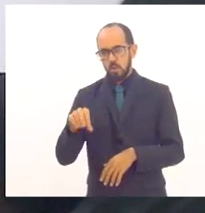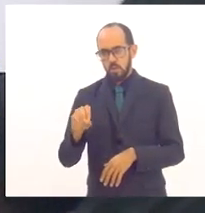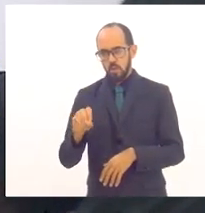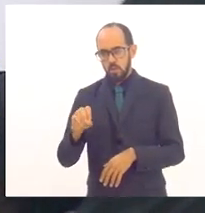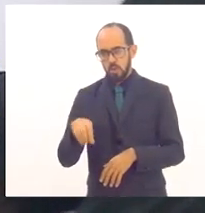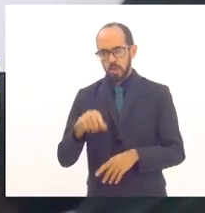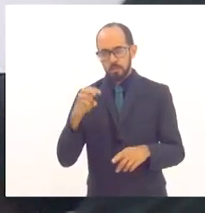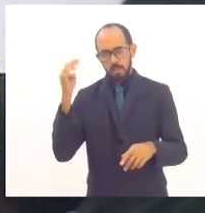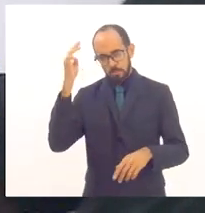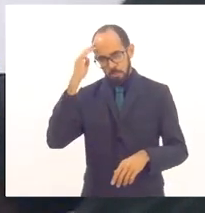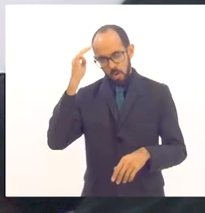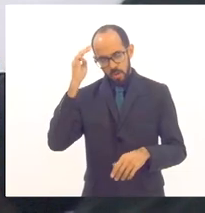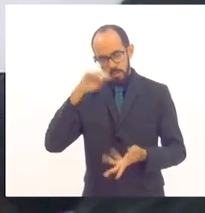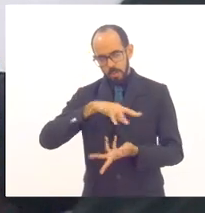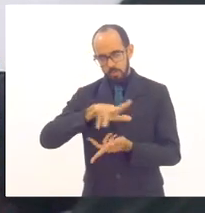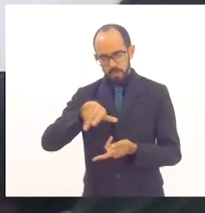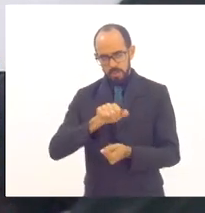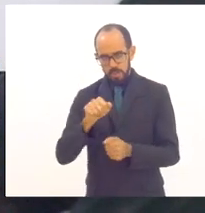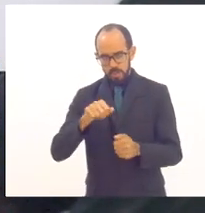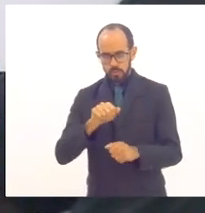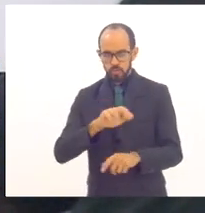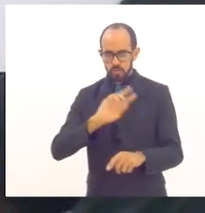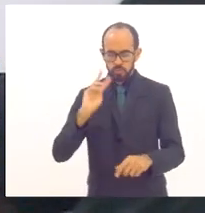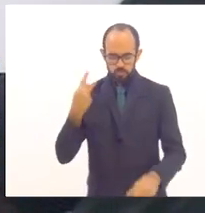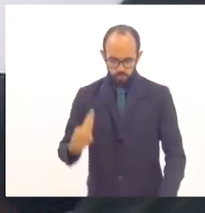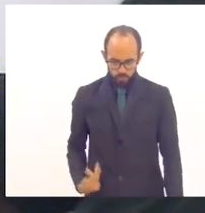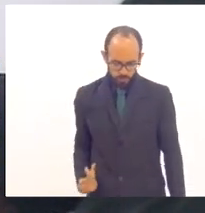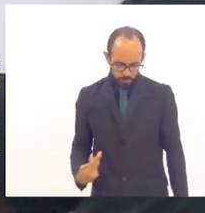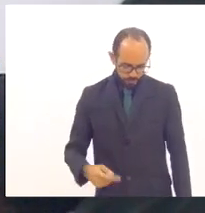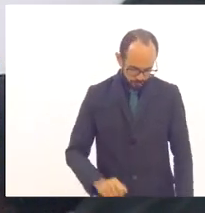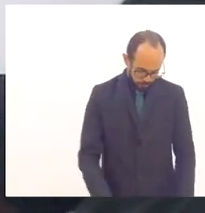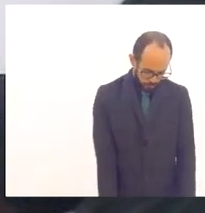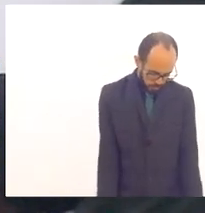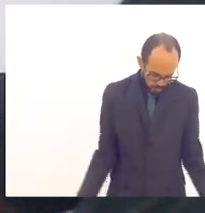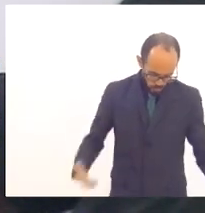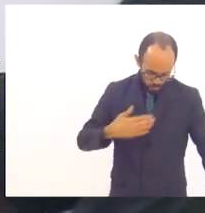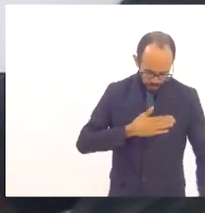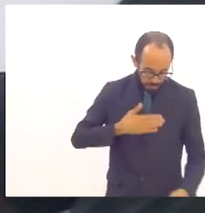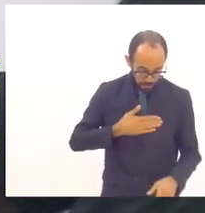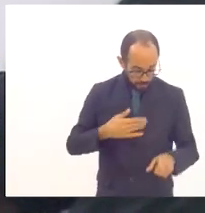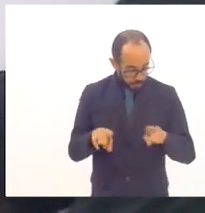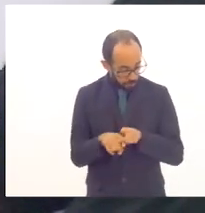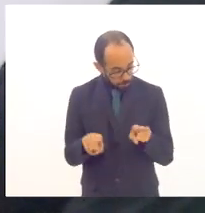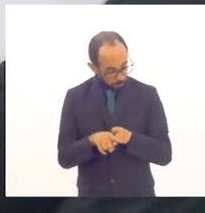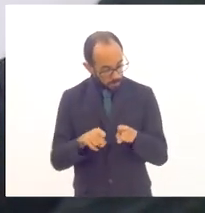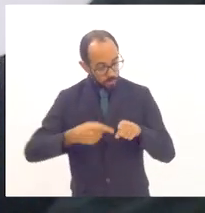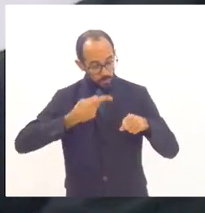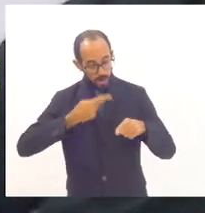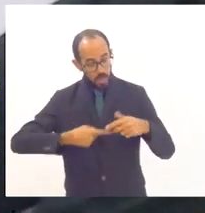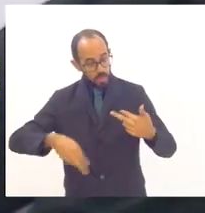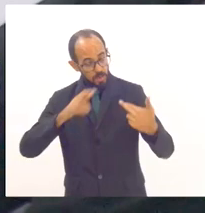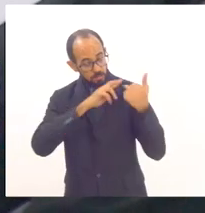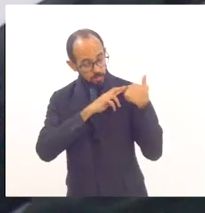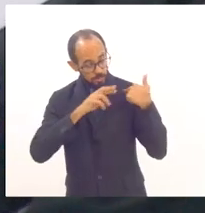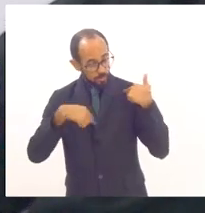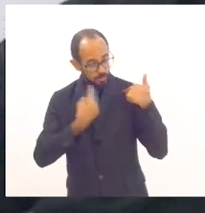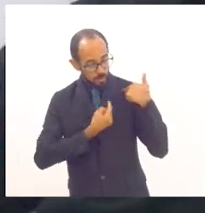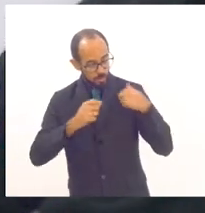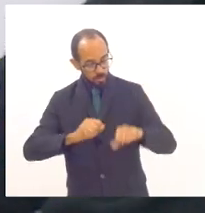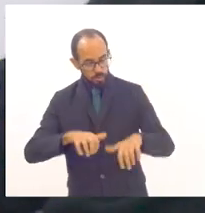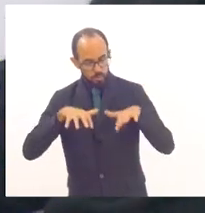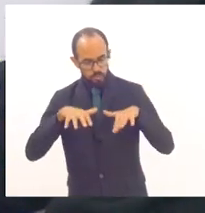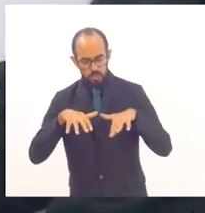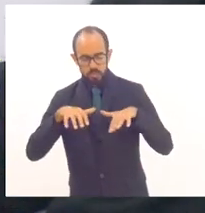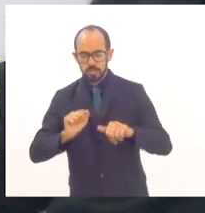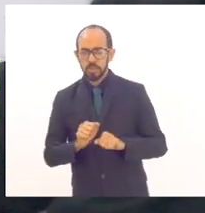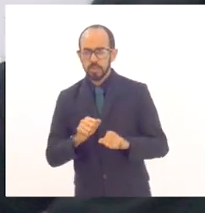humanidade. Para fechar, eu gostaria de deixar claro a responsabilidade da nossa audiência e aí